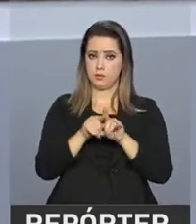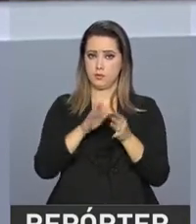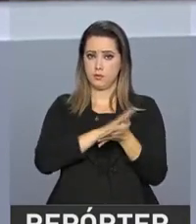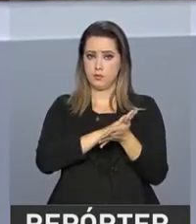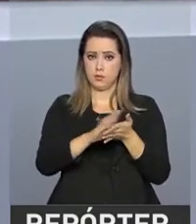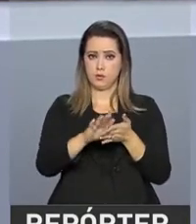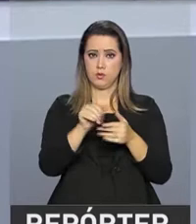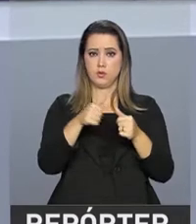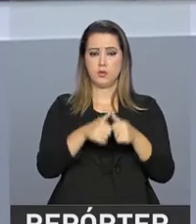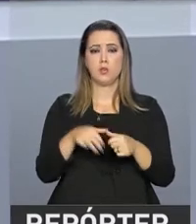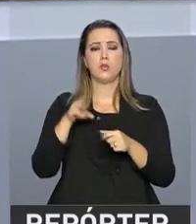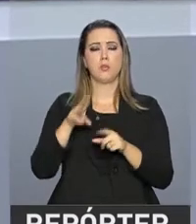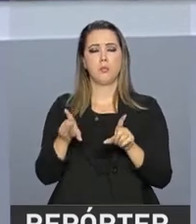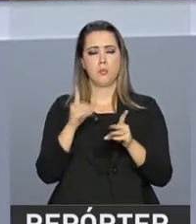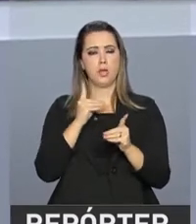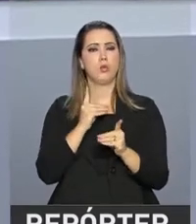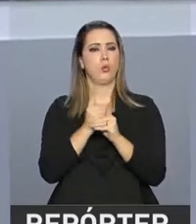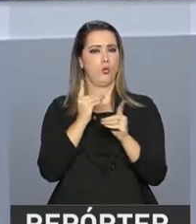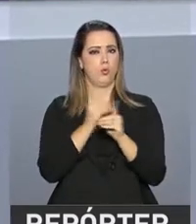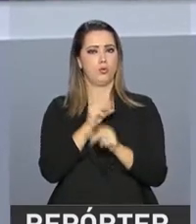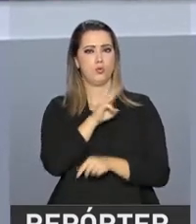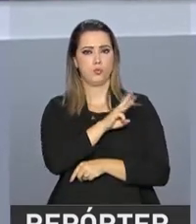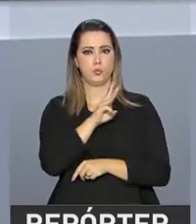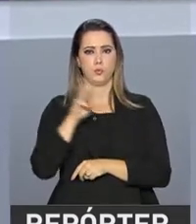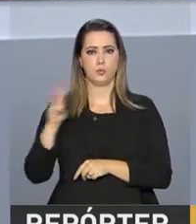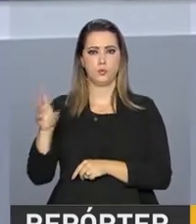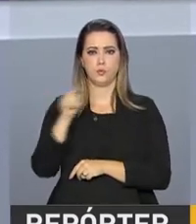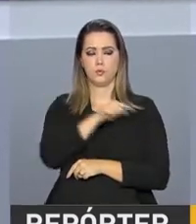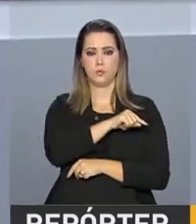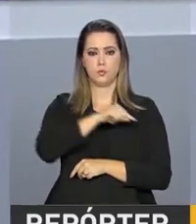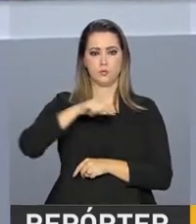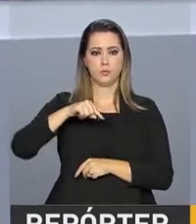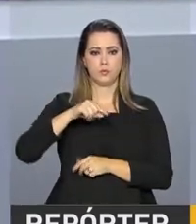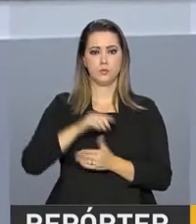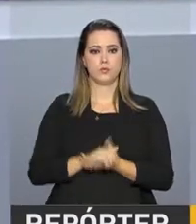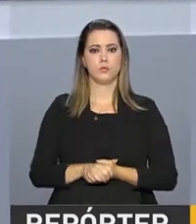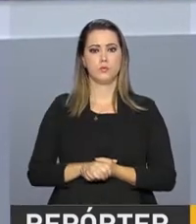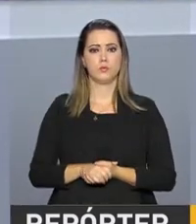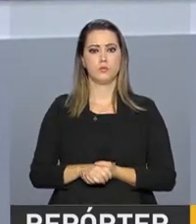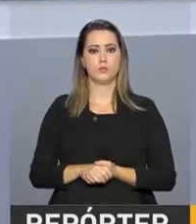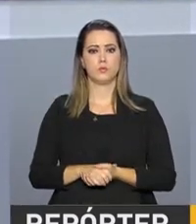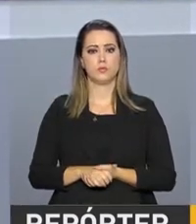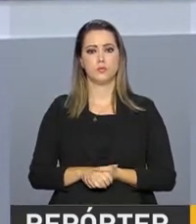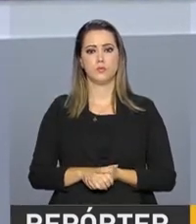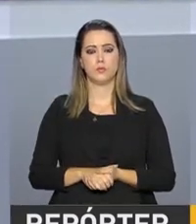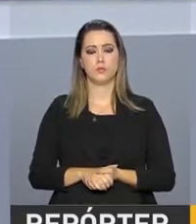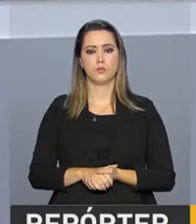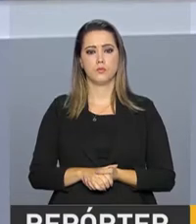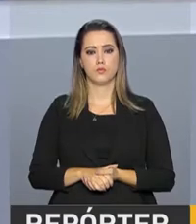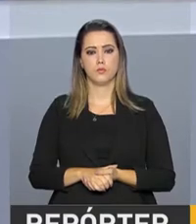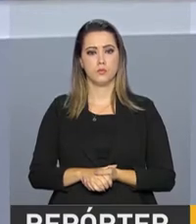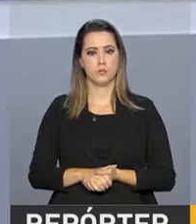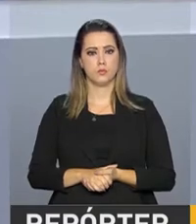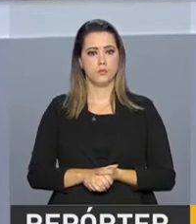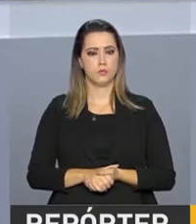caixa de encomenda, pode ser encontrado no próprio site dos Correios. Anota aí o endereço